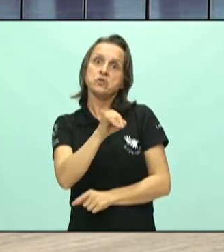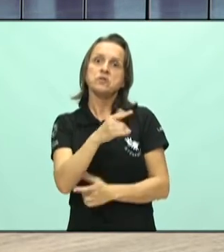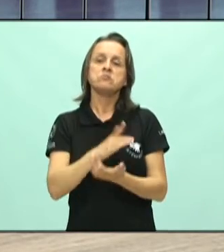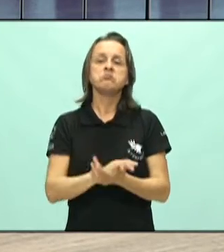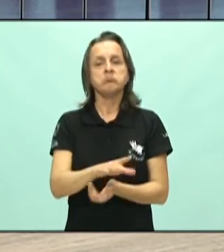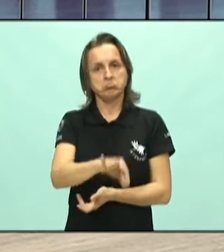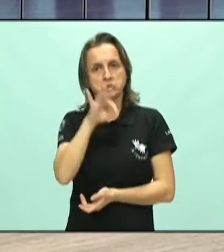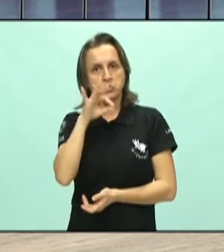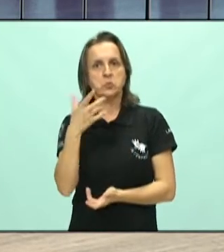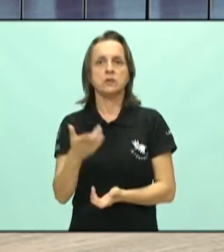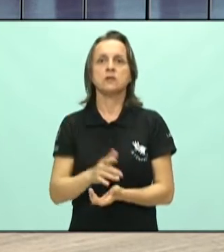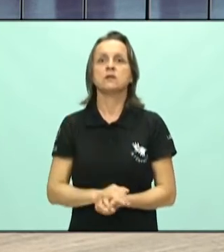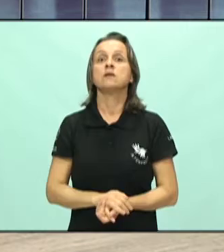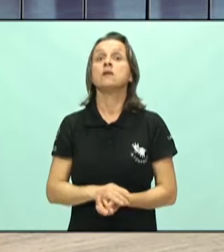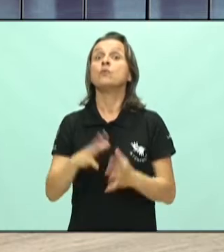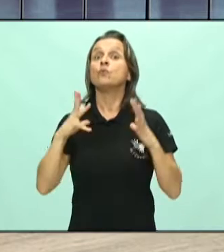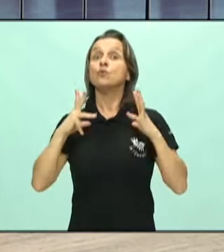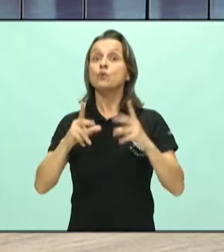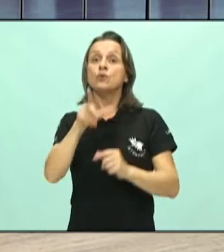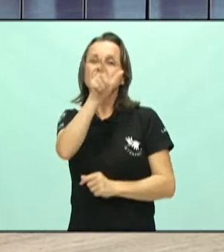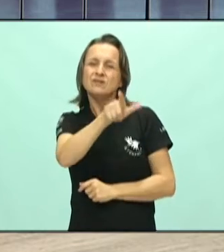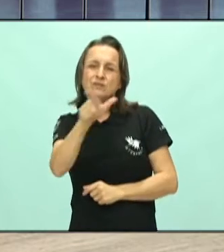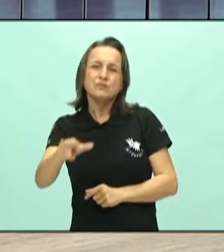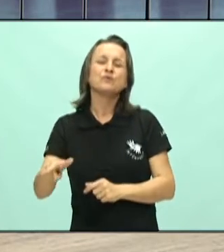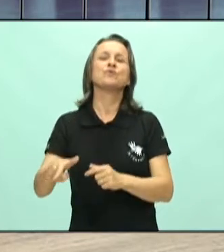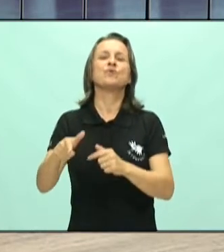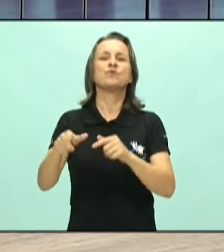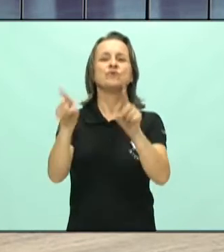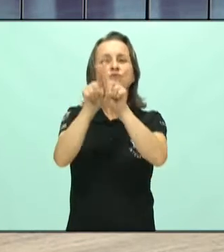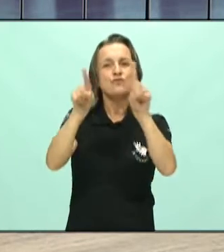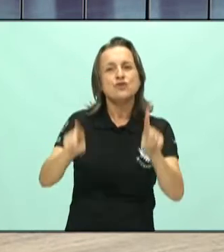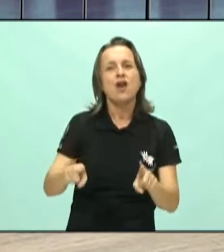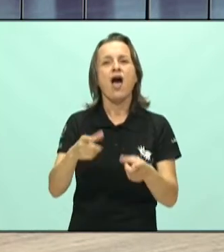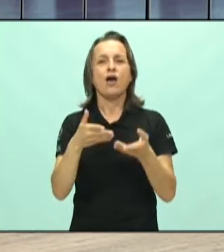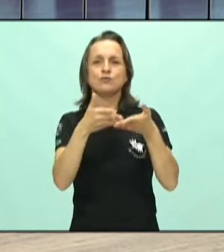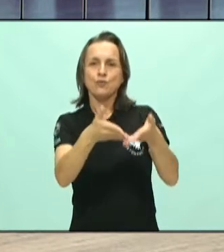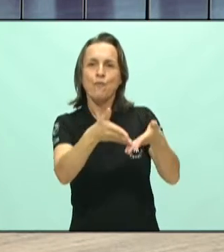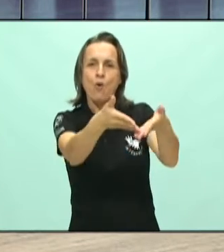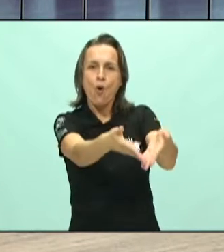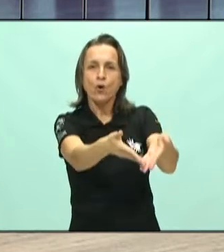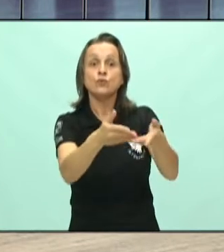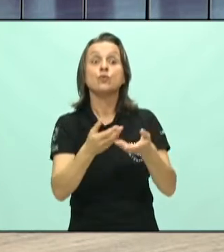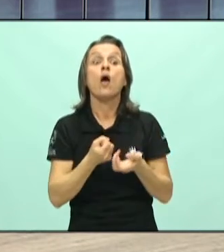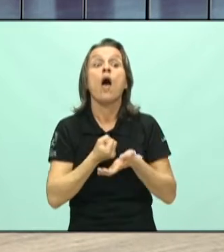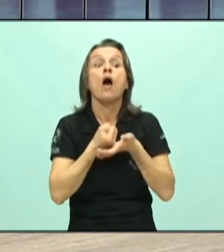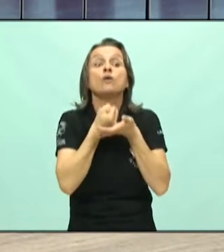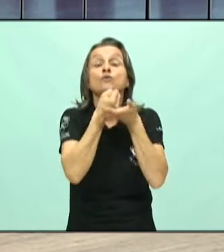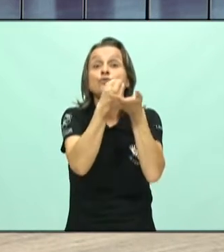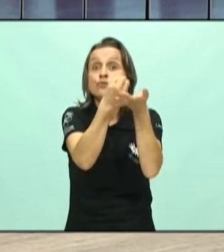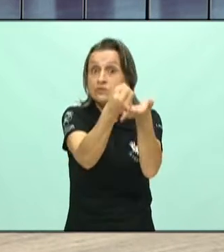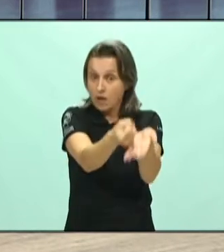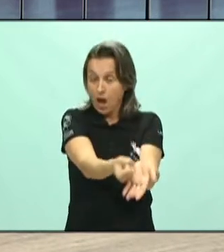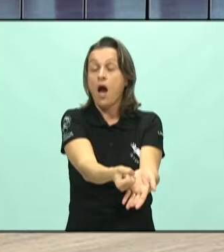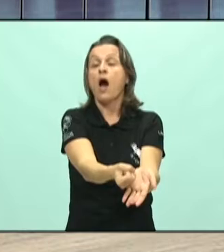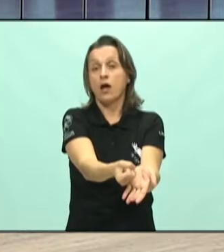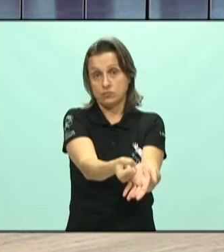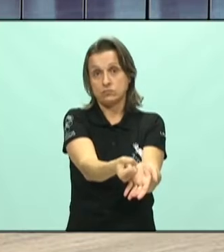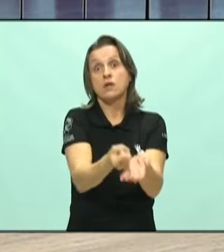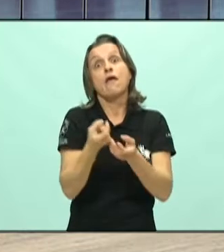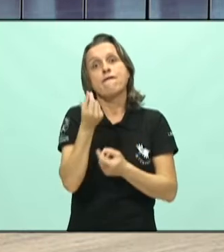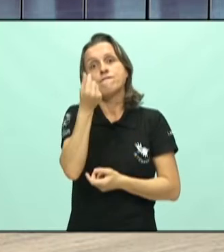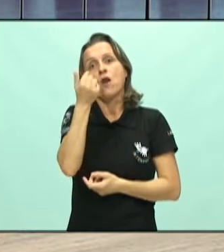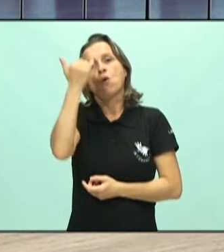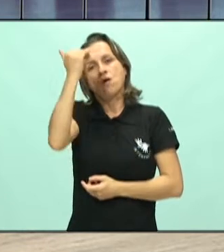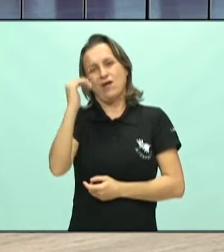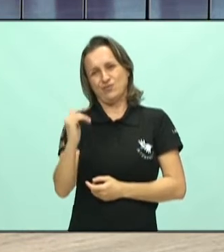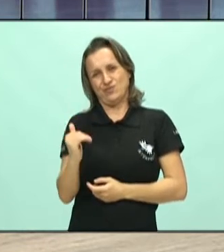operação. Então, os operadores portuários cederam, a mão de obra cedeu absurdamente, reduziu imensamente seus valores, e